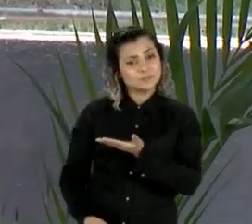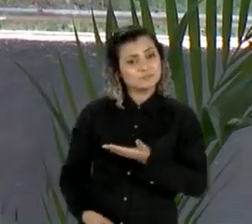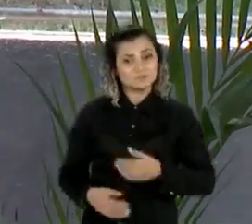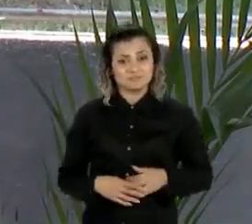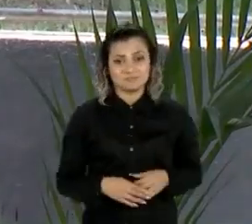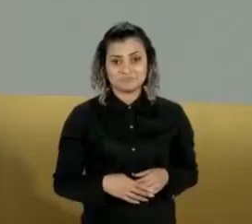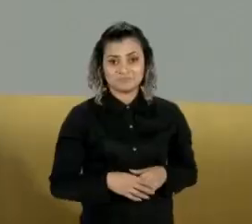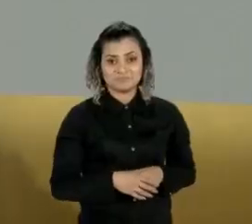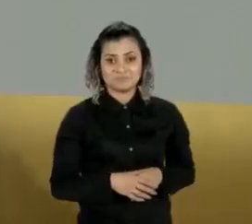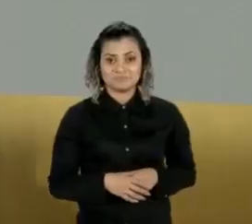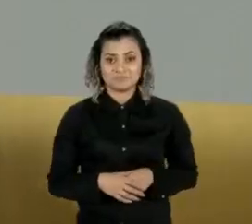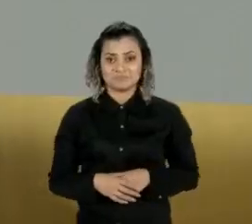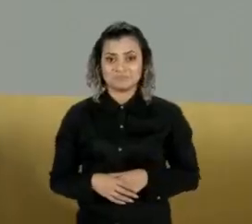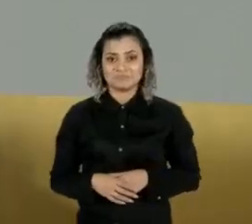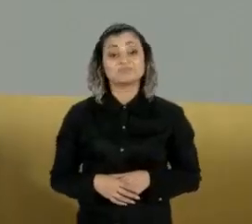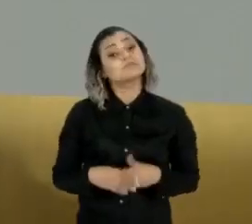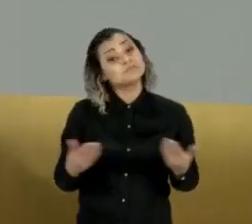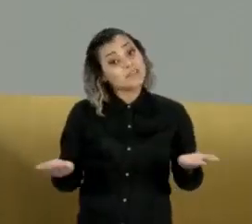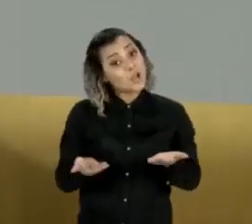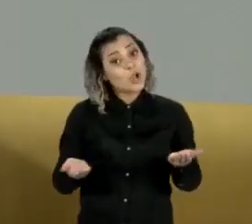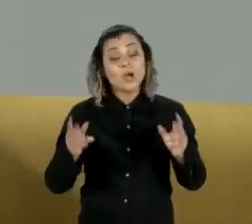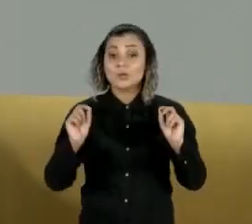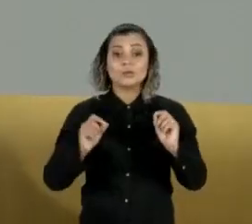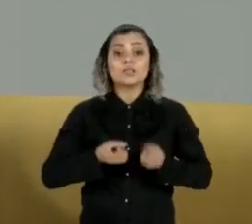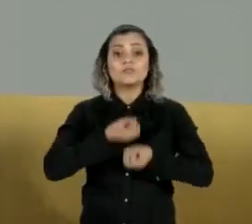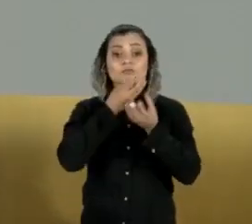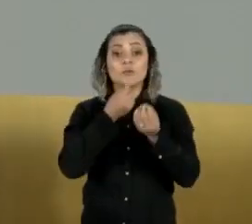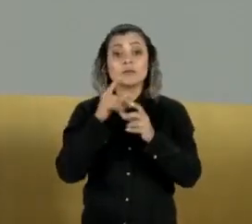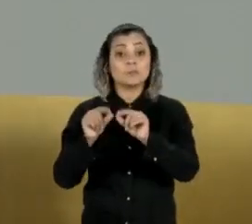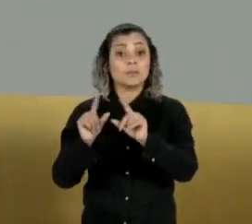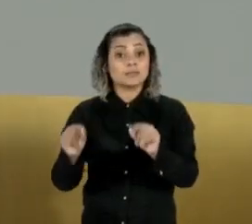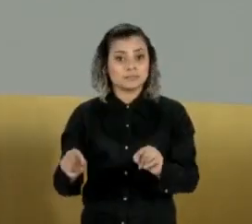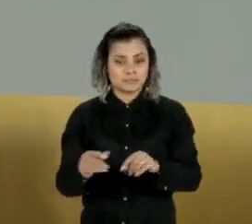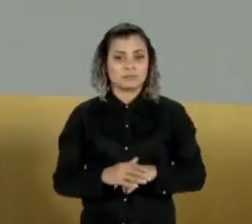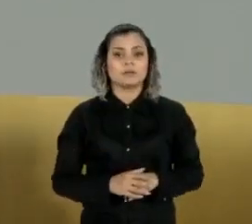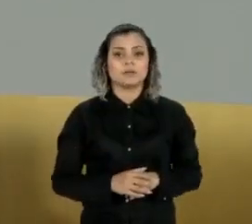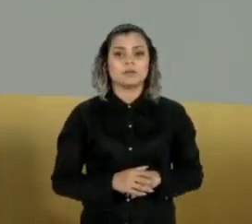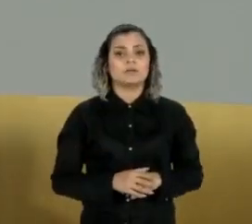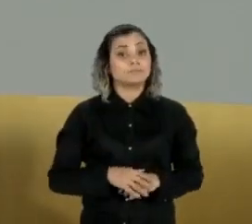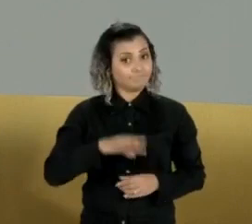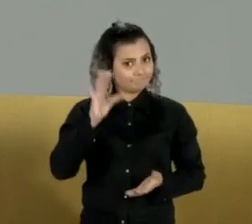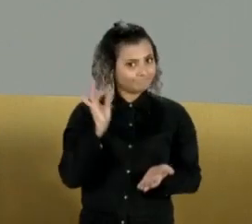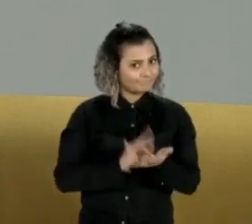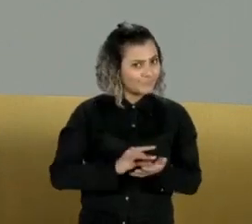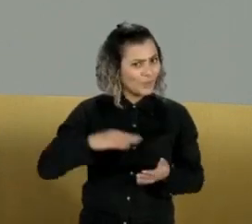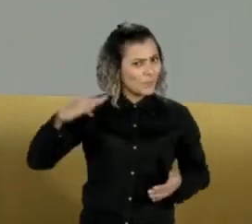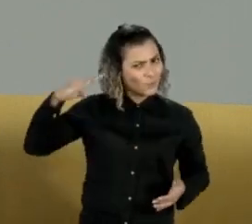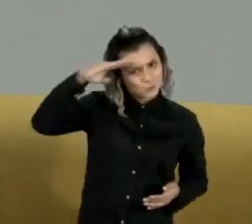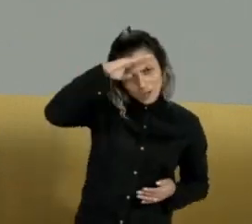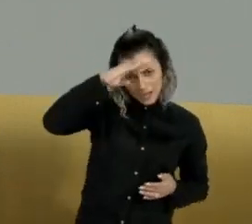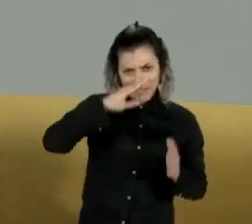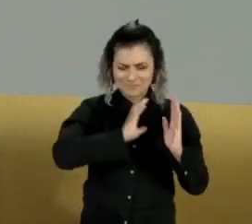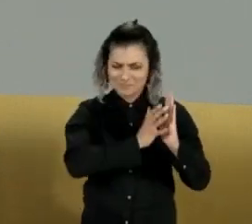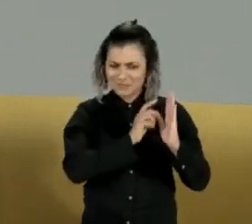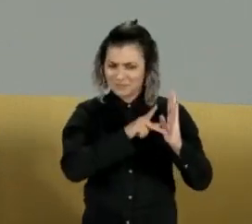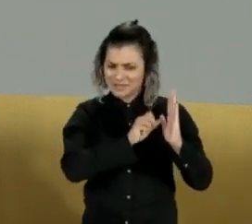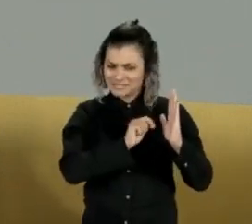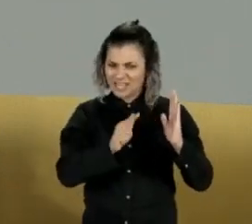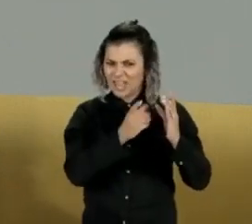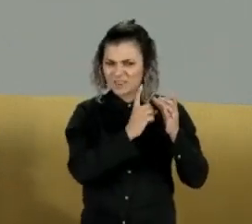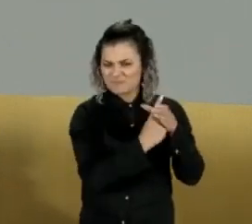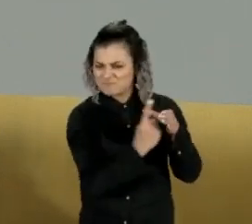viradadaconsciência.com.br. Agora vamos para as notícias de Brasília. O divórcio litigioso entre o presidente Jair Bolsonaro